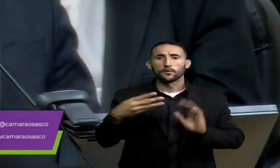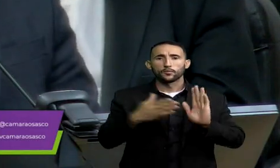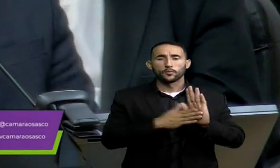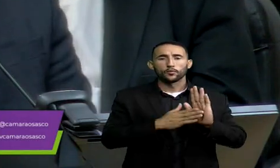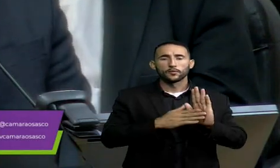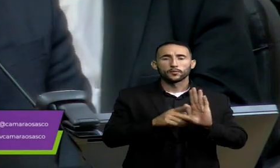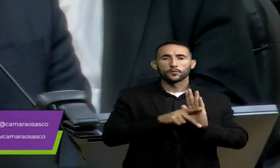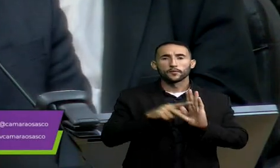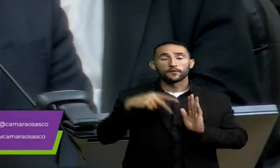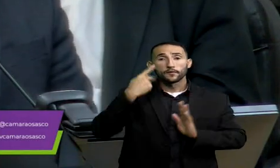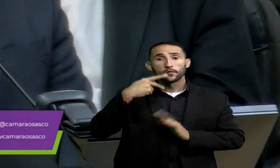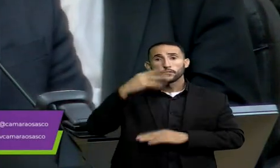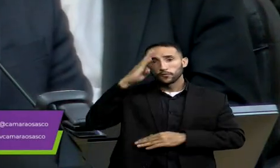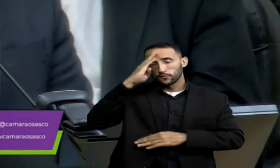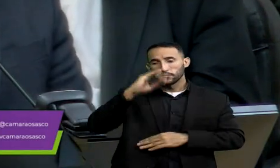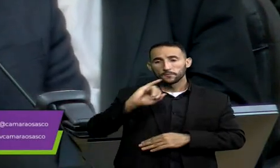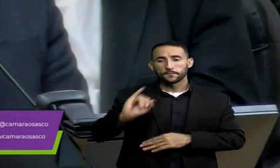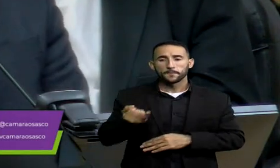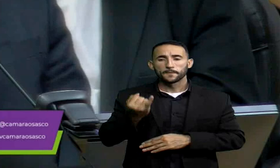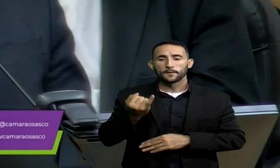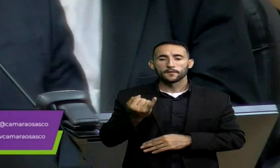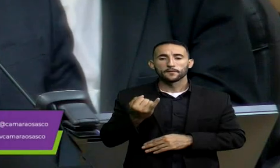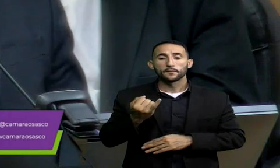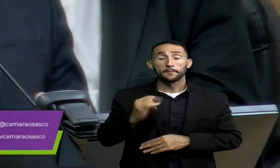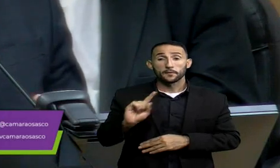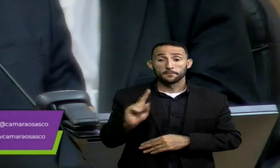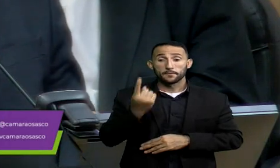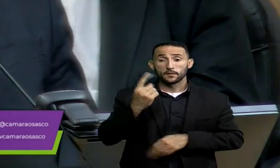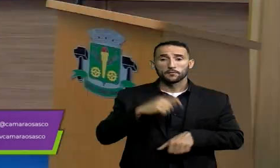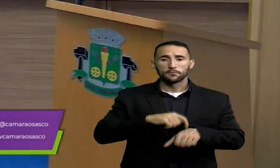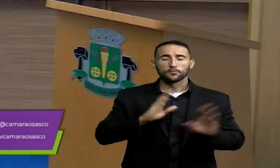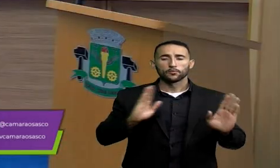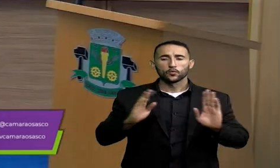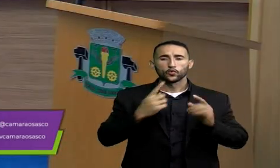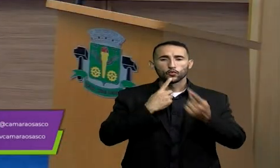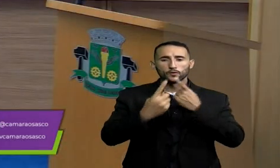Vereador Josias da juo em primeira